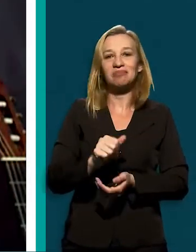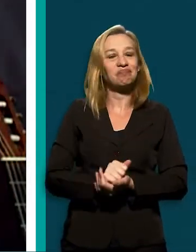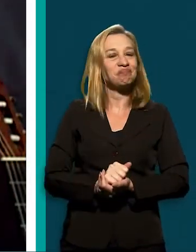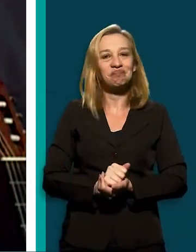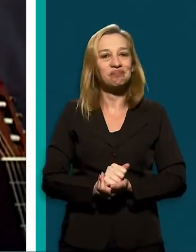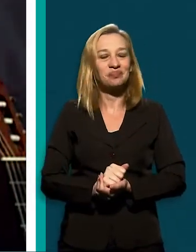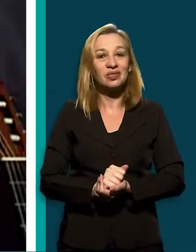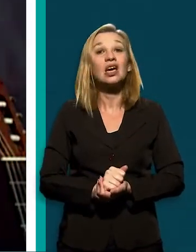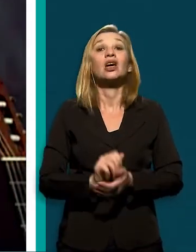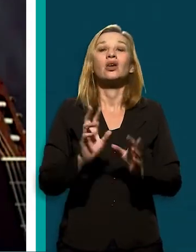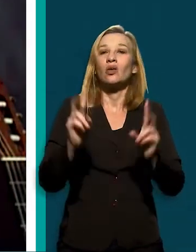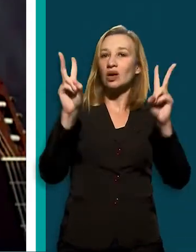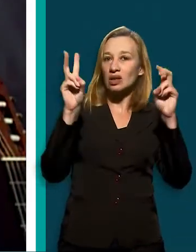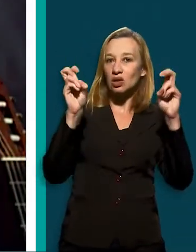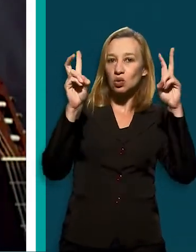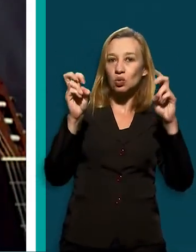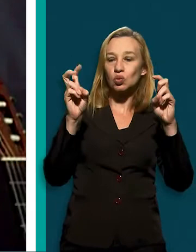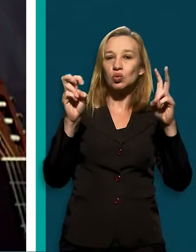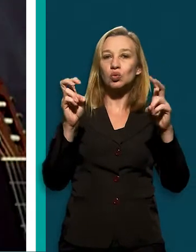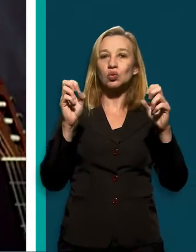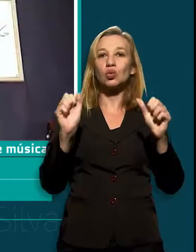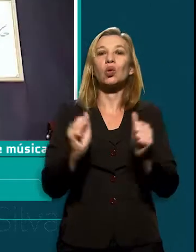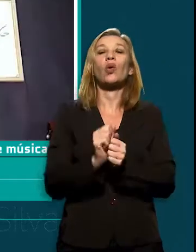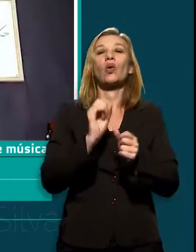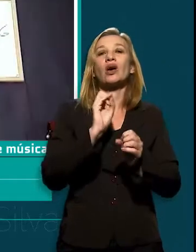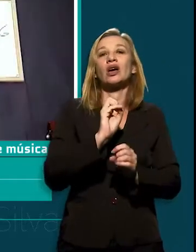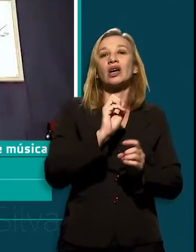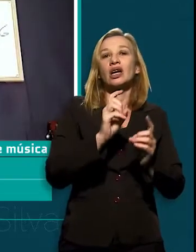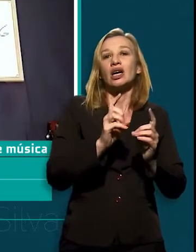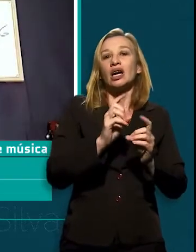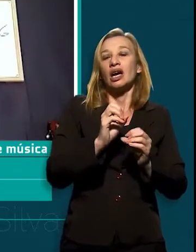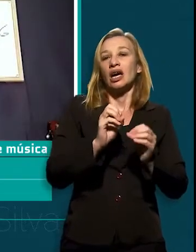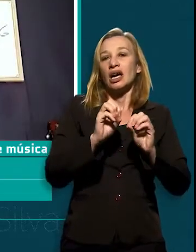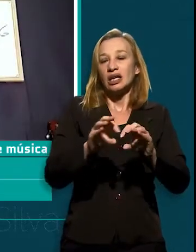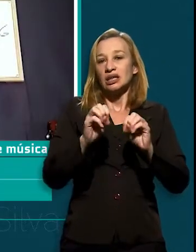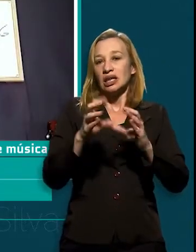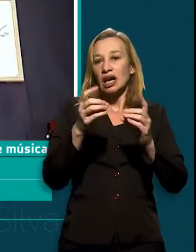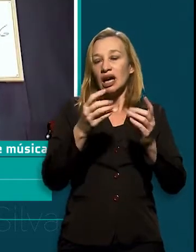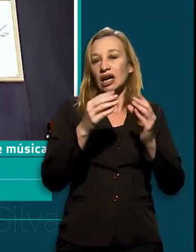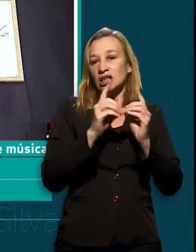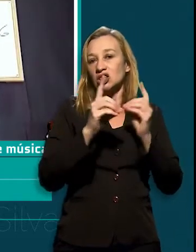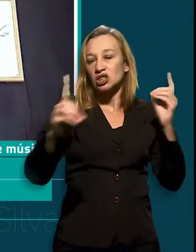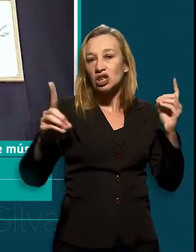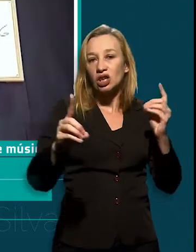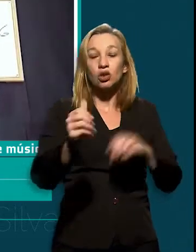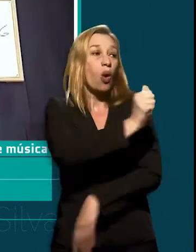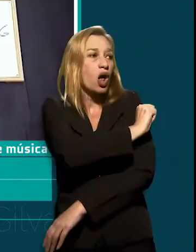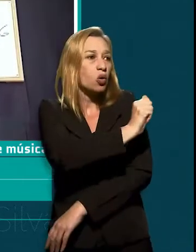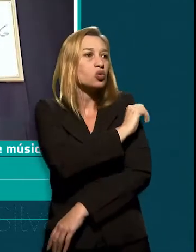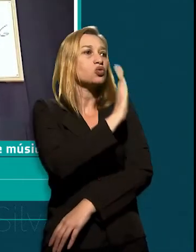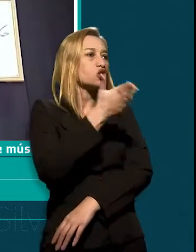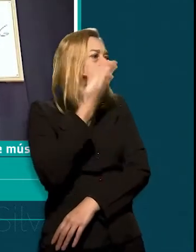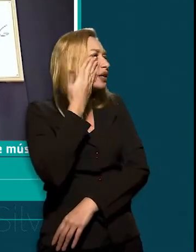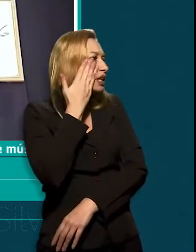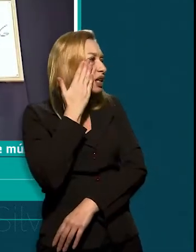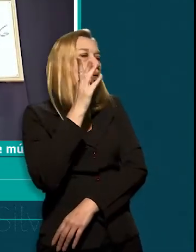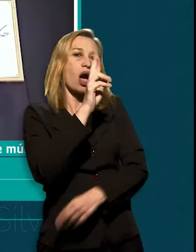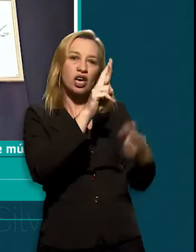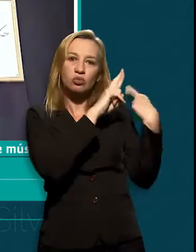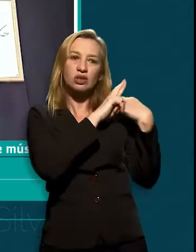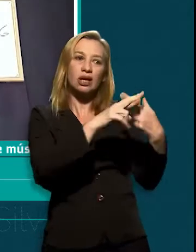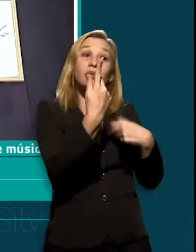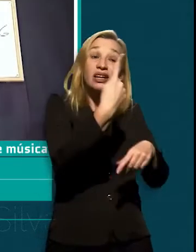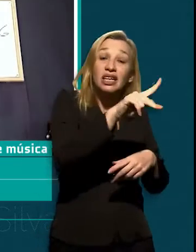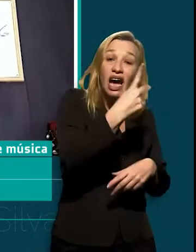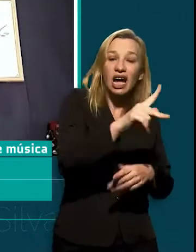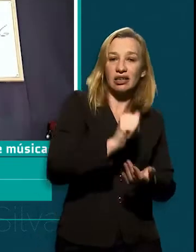muito assim. Então, com essa questão virtual, o aluno passou a entender a responsabilidade dele. Eu já